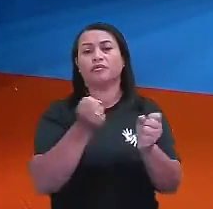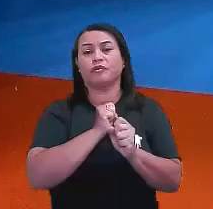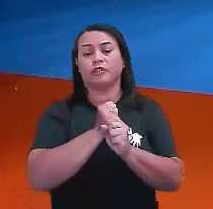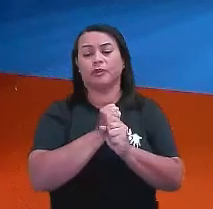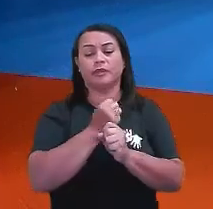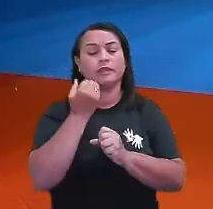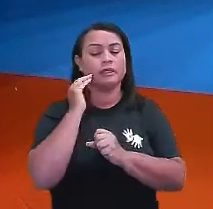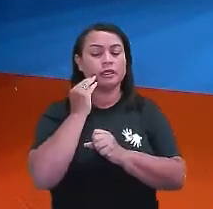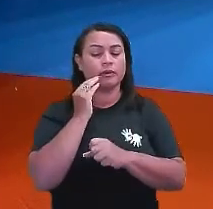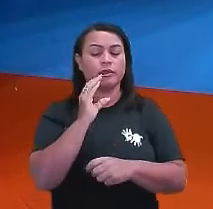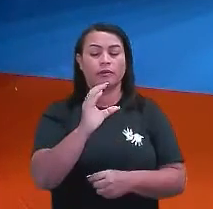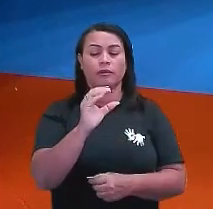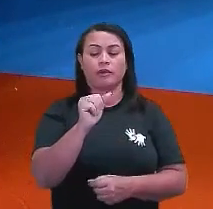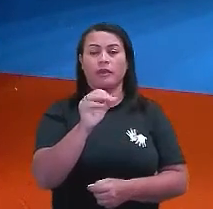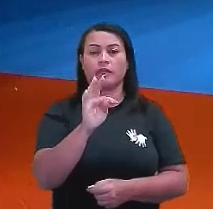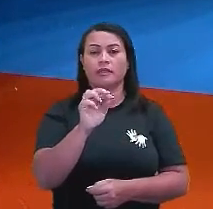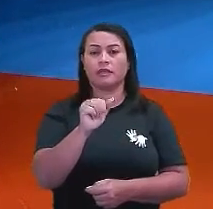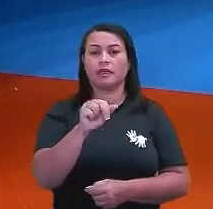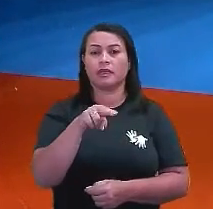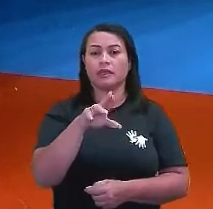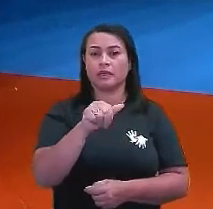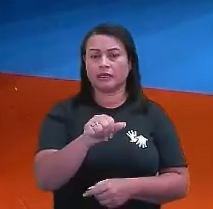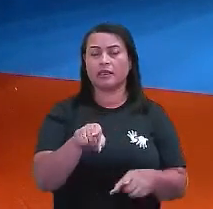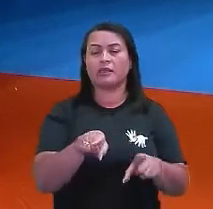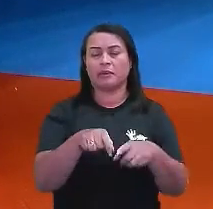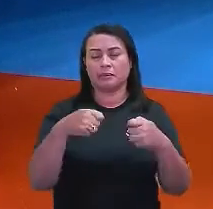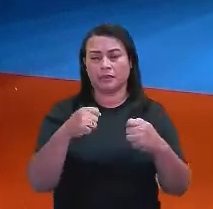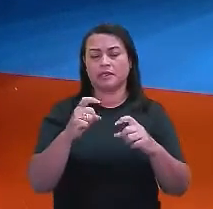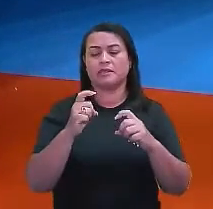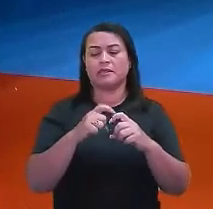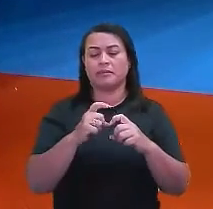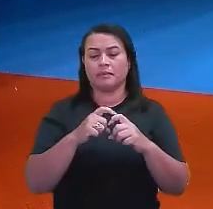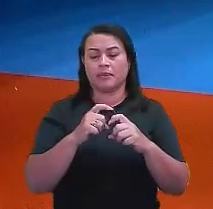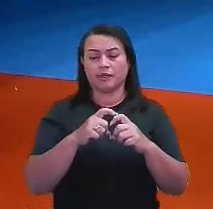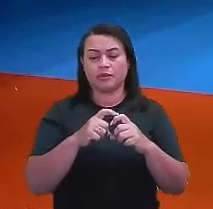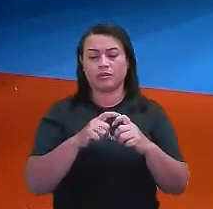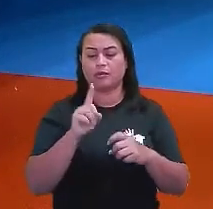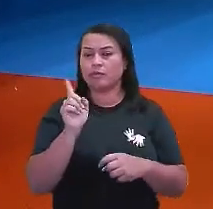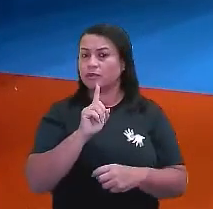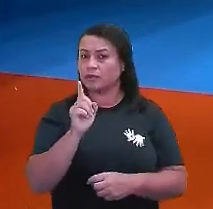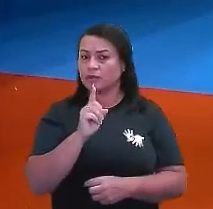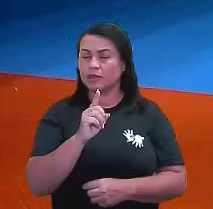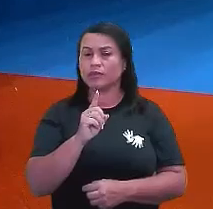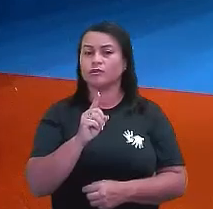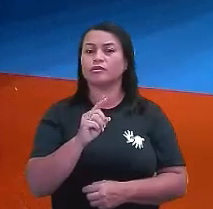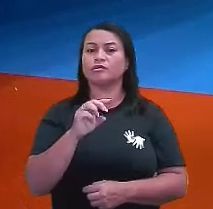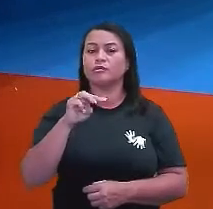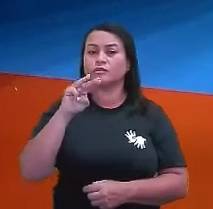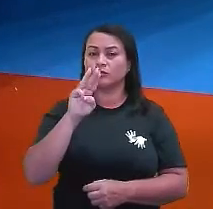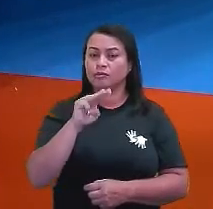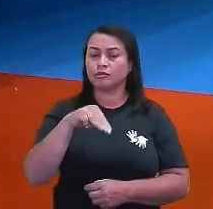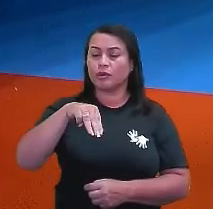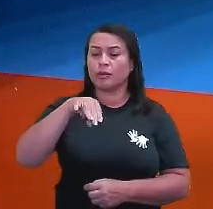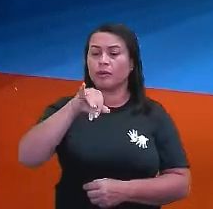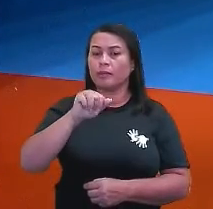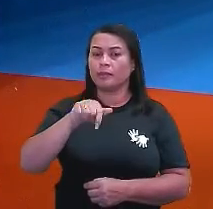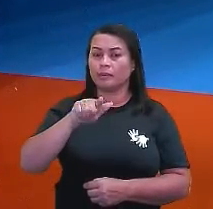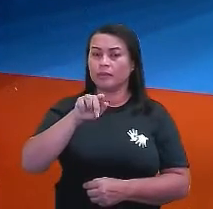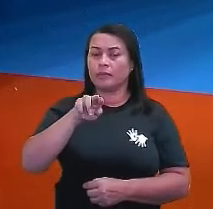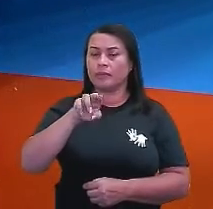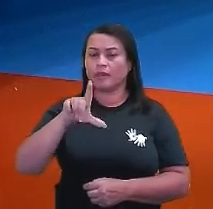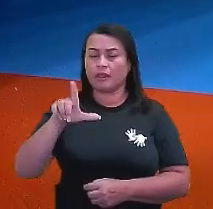Então, Catarina também vai precisar de cuidados médicos, né? Não é só Miguel que está com febre, não. Catarina também está